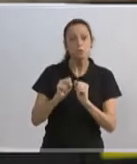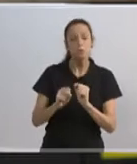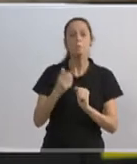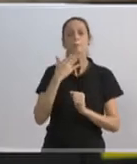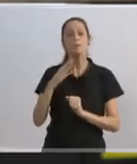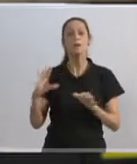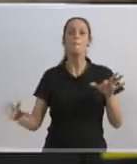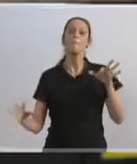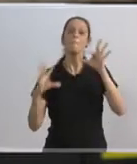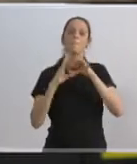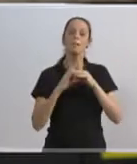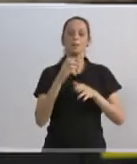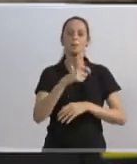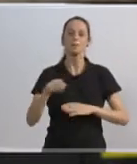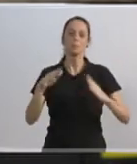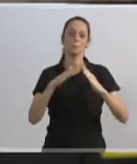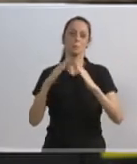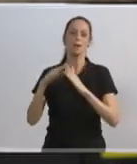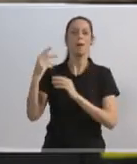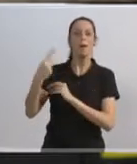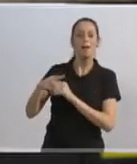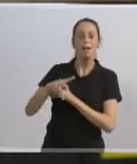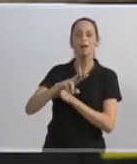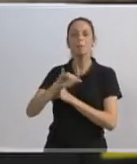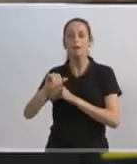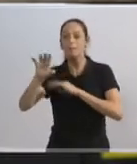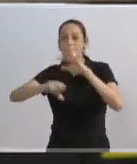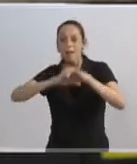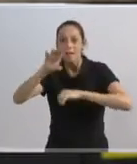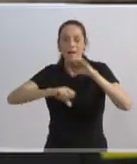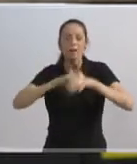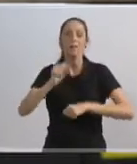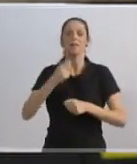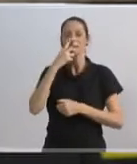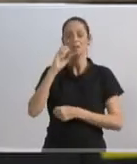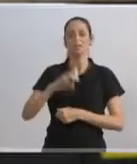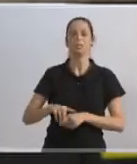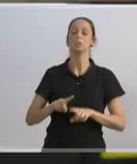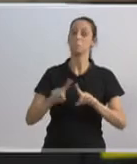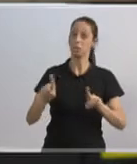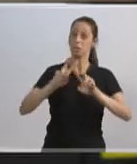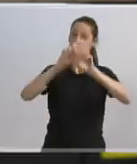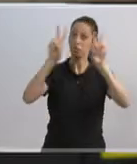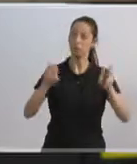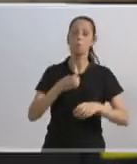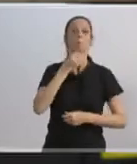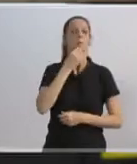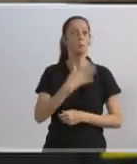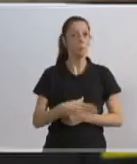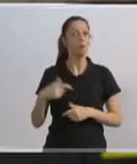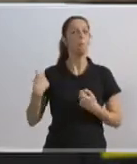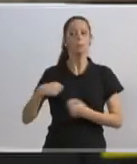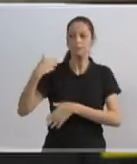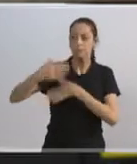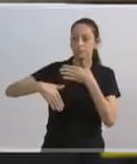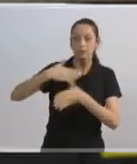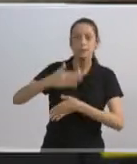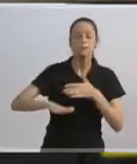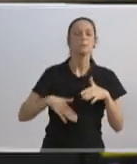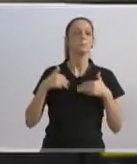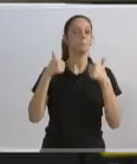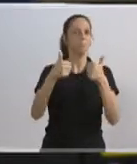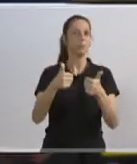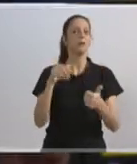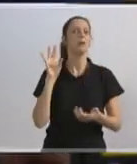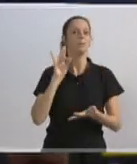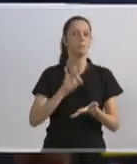compromisso da comunidade era buscar a forma mas parabéns pois temos nós temos que cada vez mais aprimorar e realmente